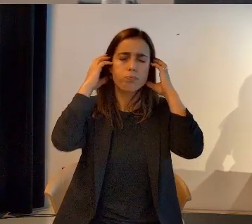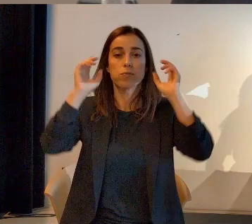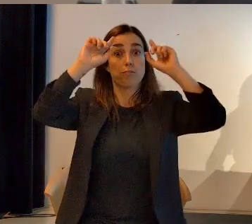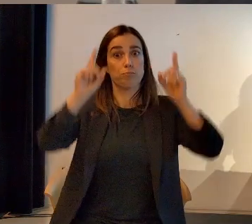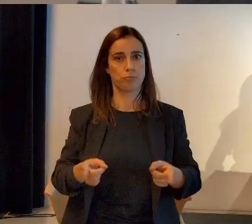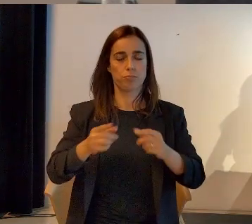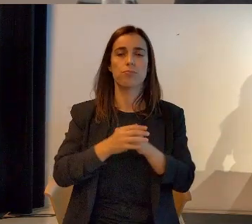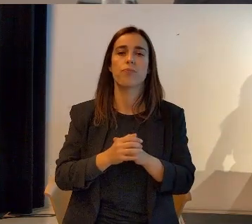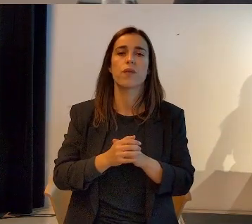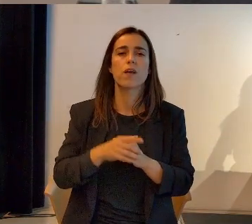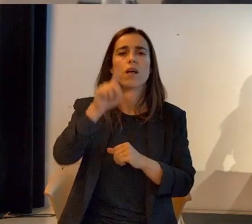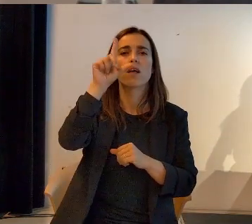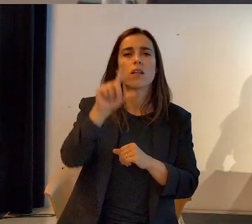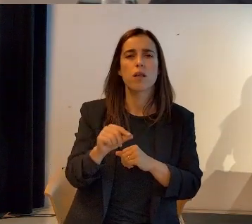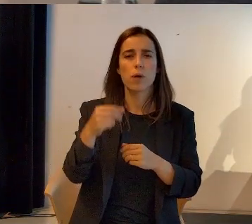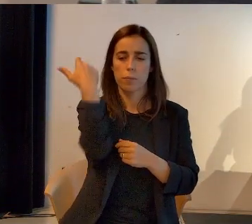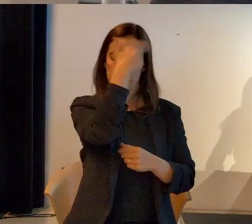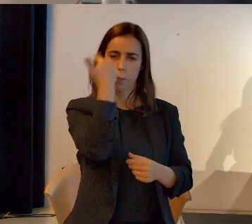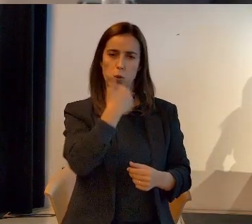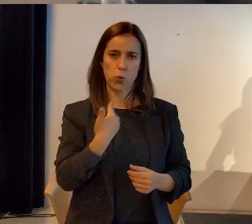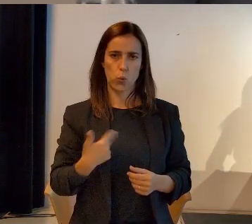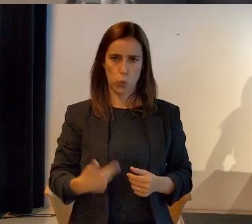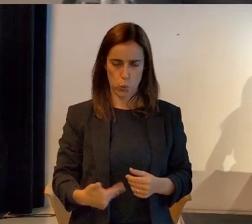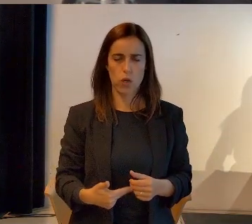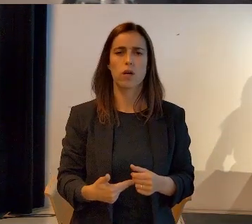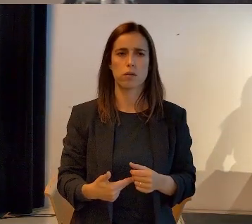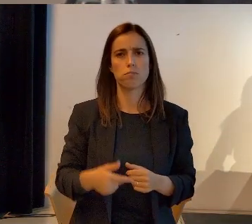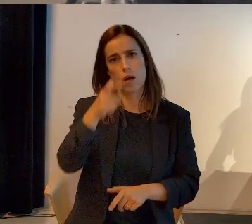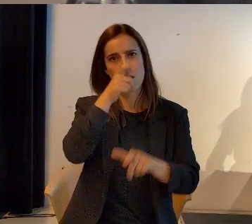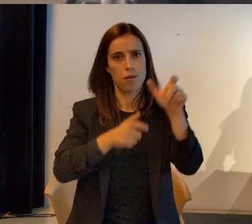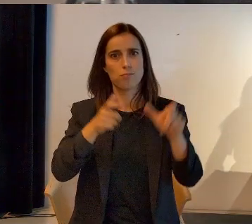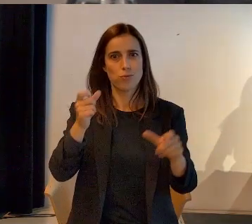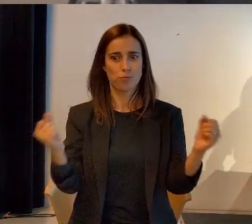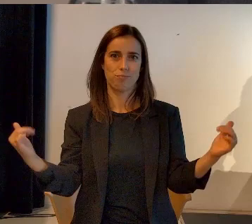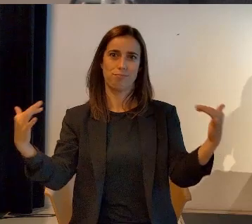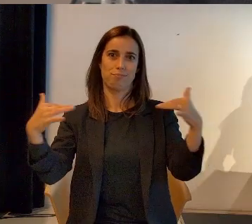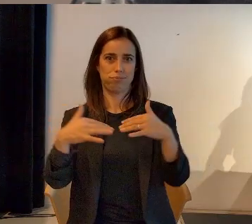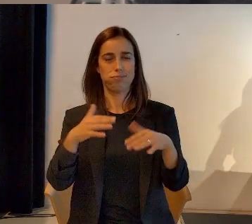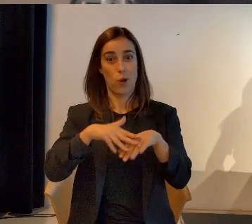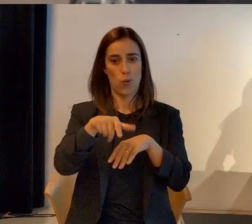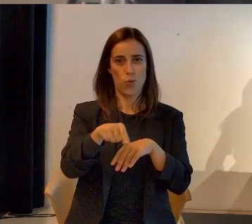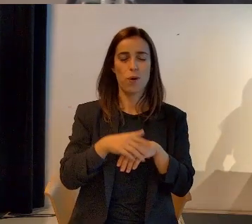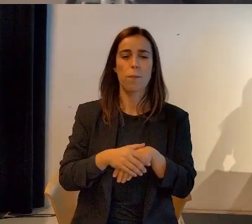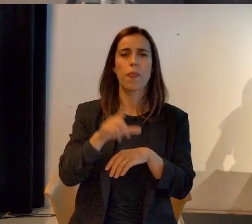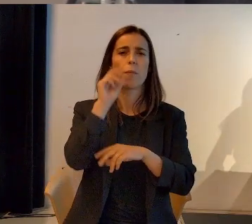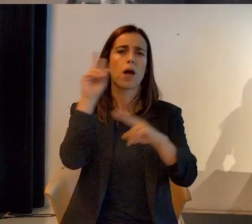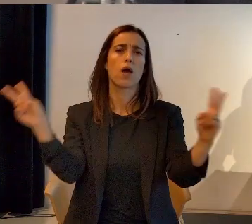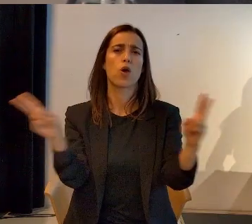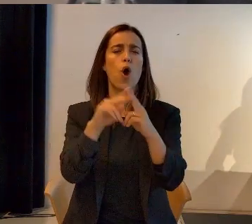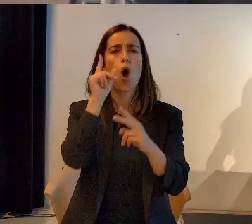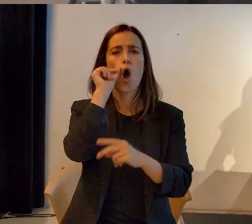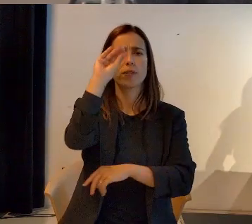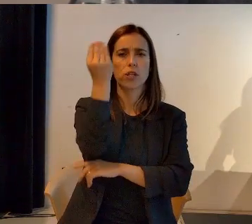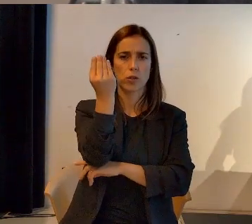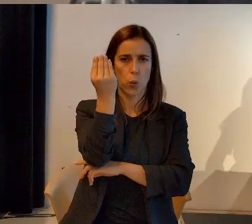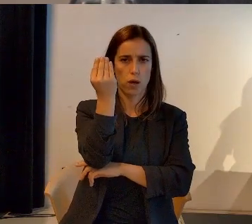Agitagna. Vamos ter também o Body Painting, que também já, como já habituou, tem trazido também muita gente até Agra. O próprio Encontro de Homens Tato, já no